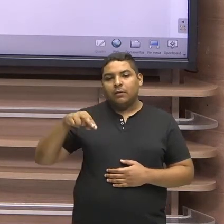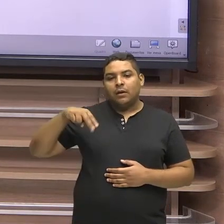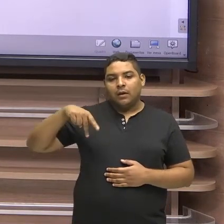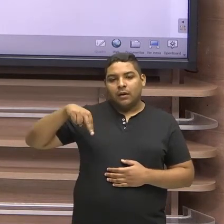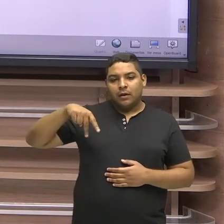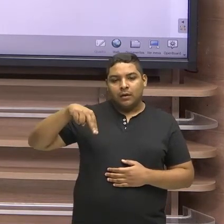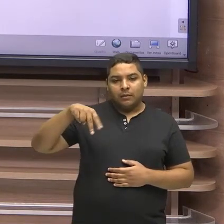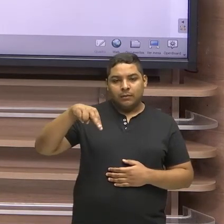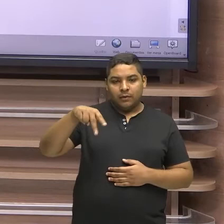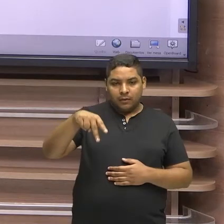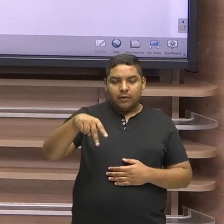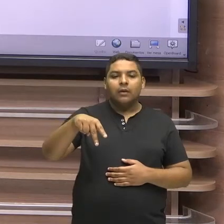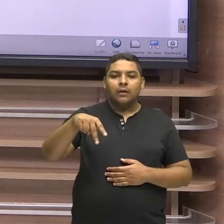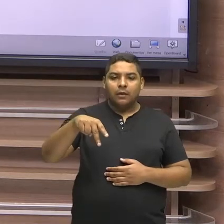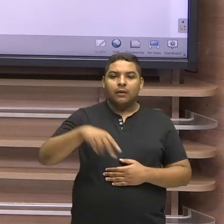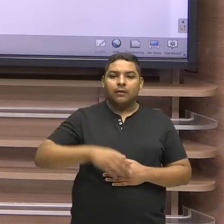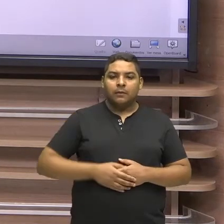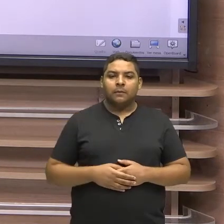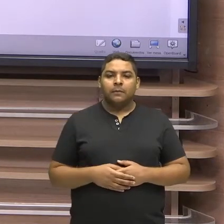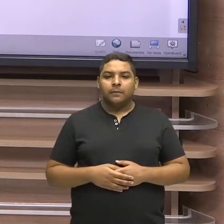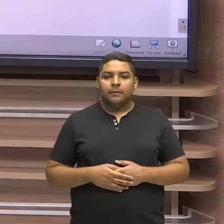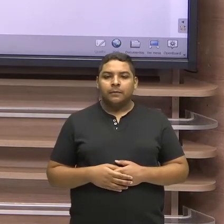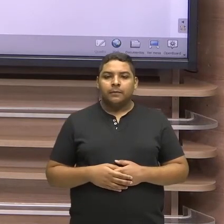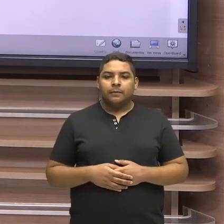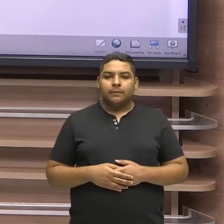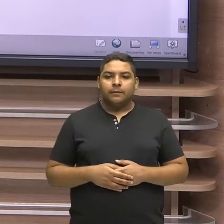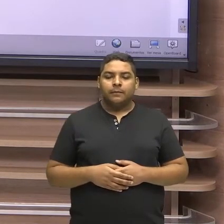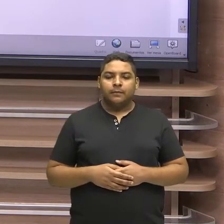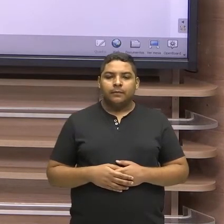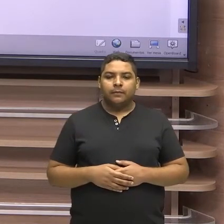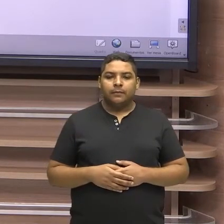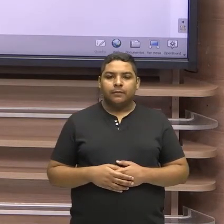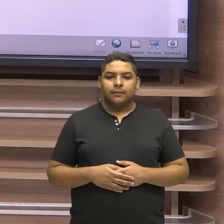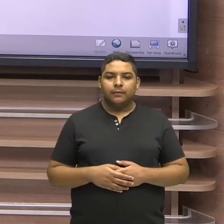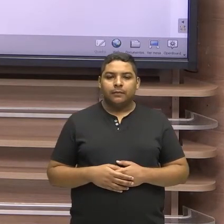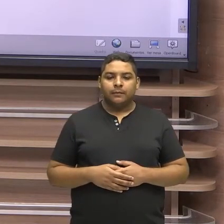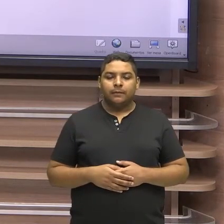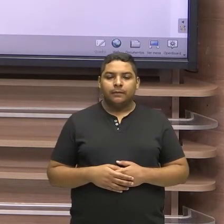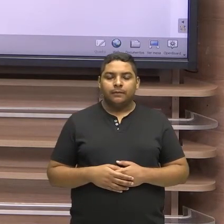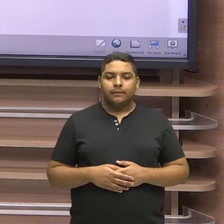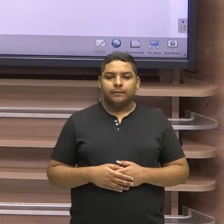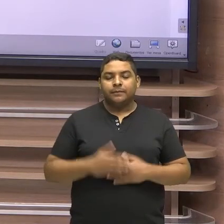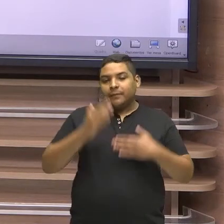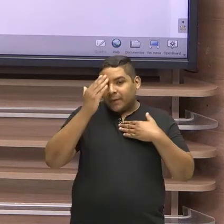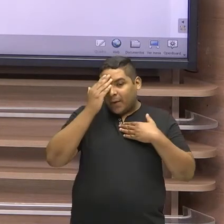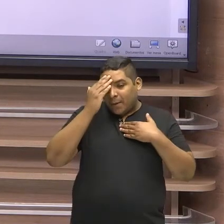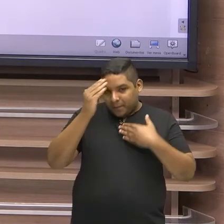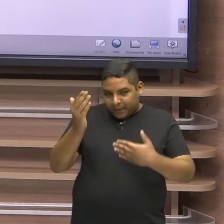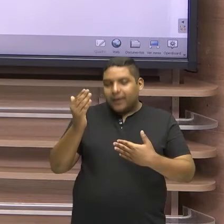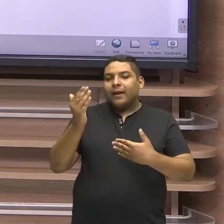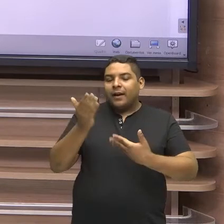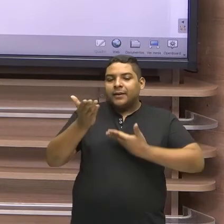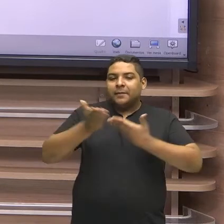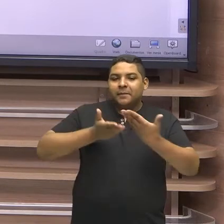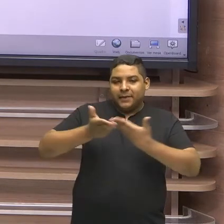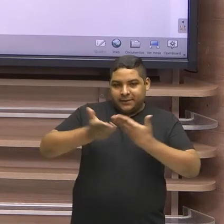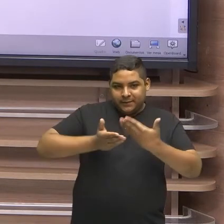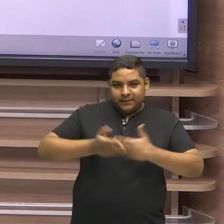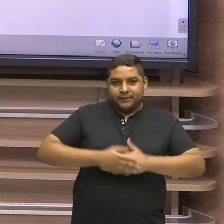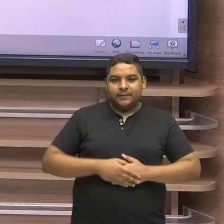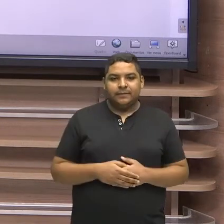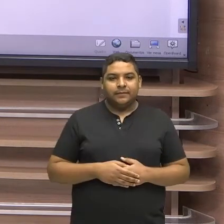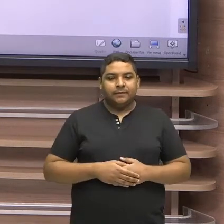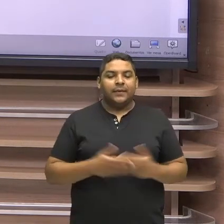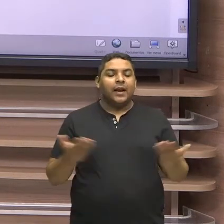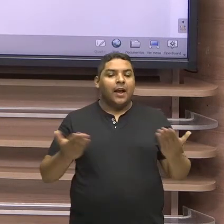Então, walking, caminhando. Tudo bem? Thank you so much. Obrigada pela sua participação, ok? Bom, então agora nós